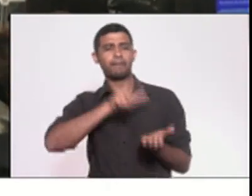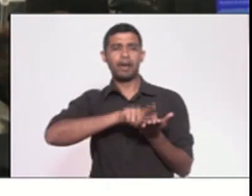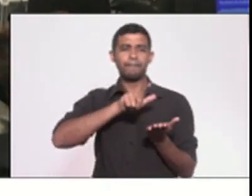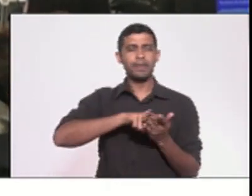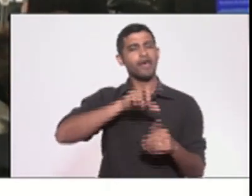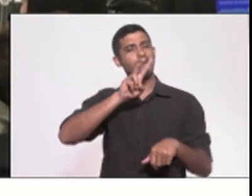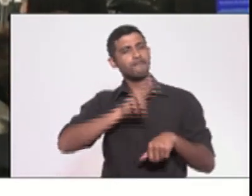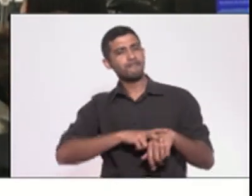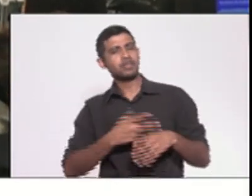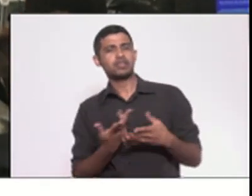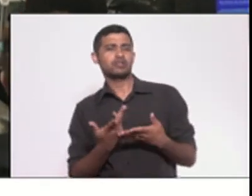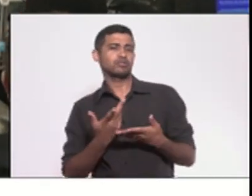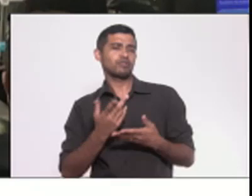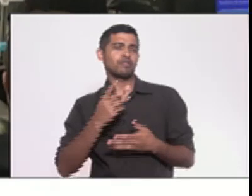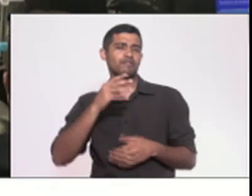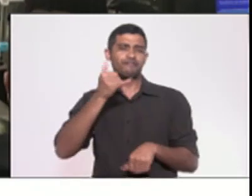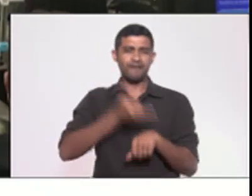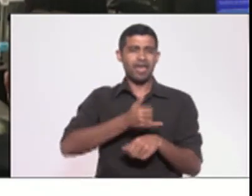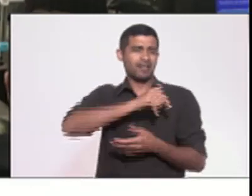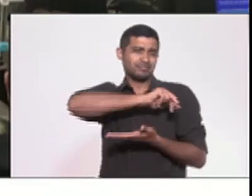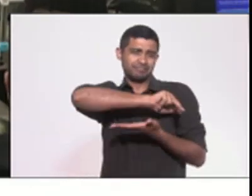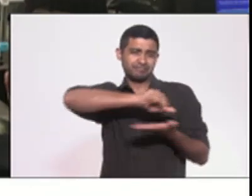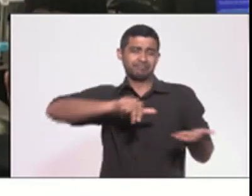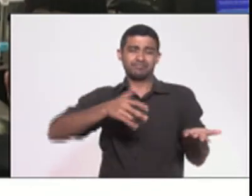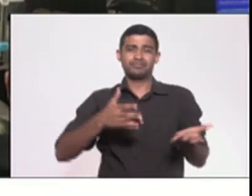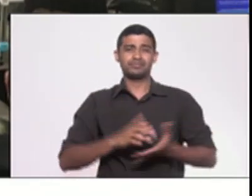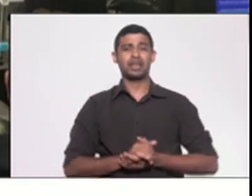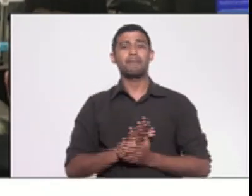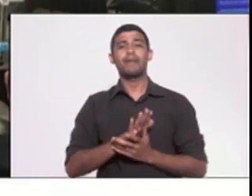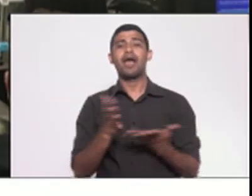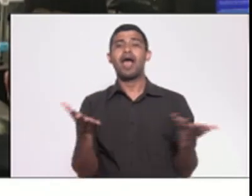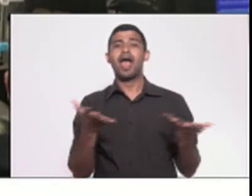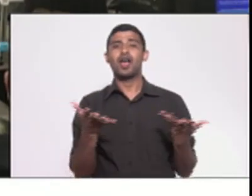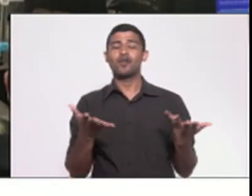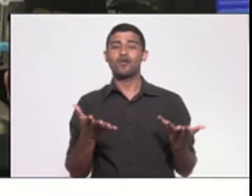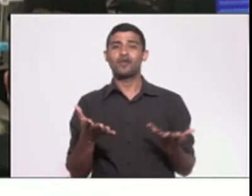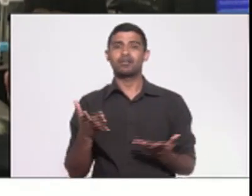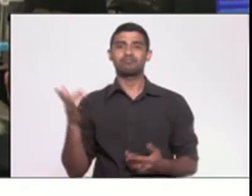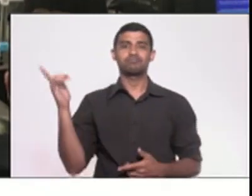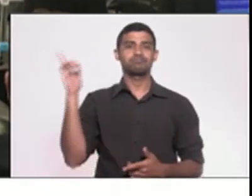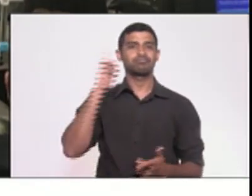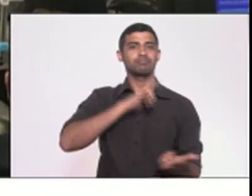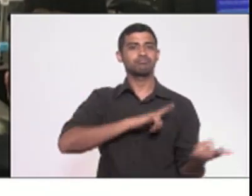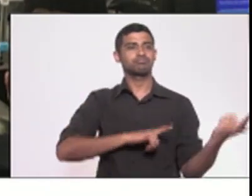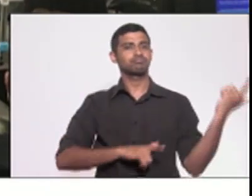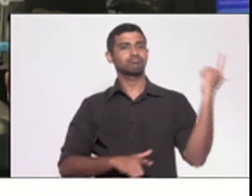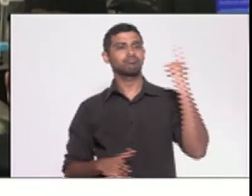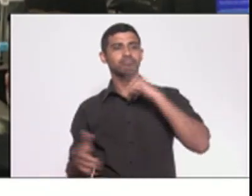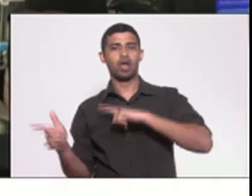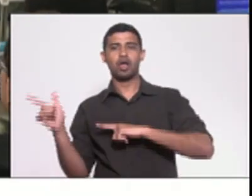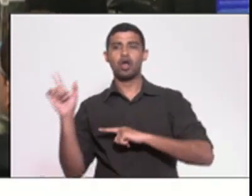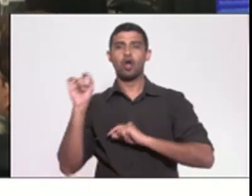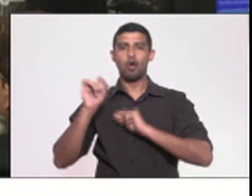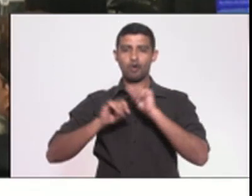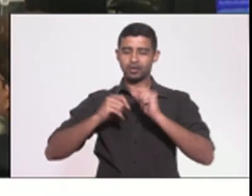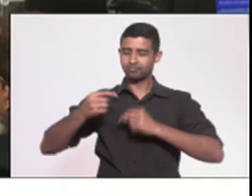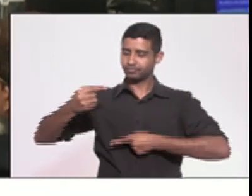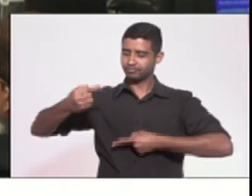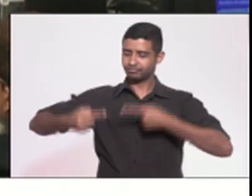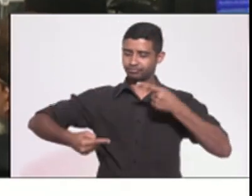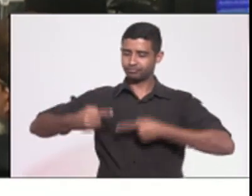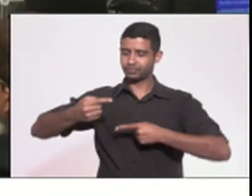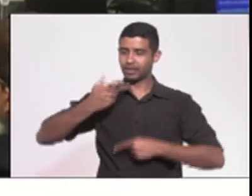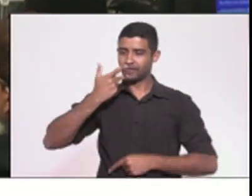vidro, metais, etc. E agora, felizmente, está surgindo a discussão em torno da